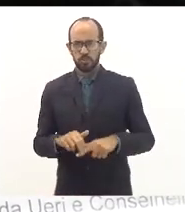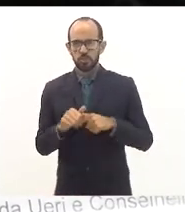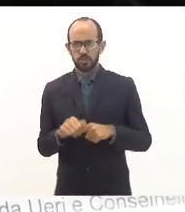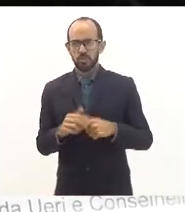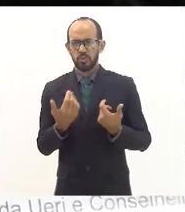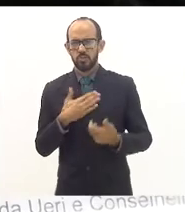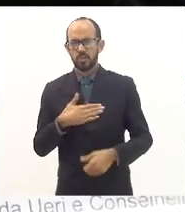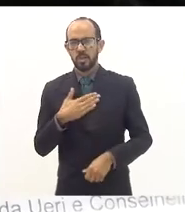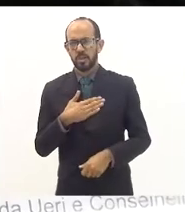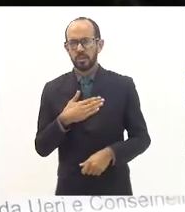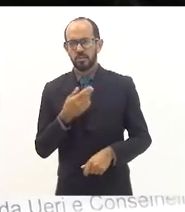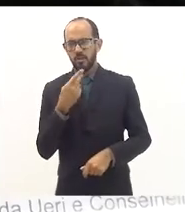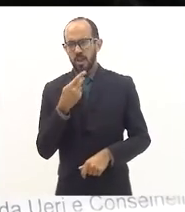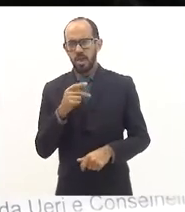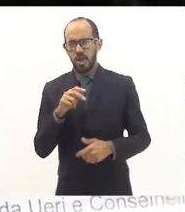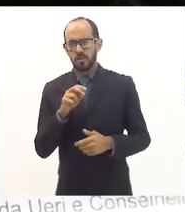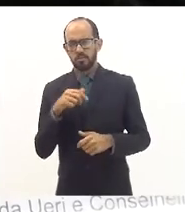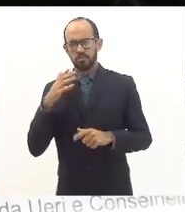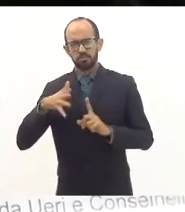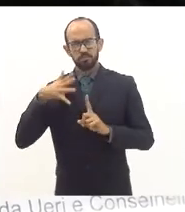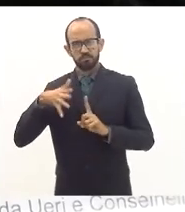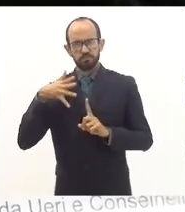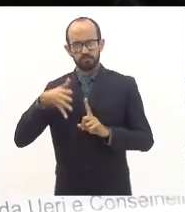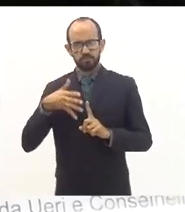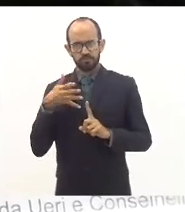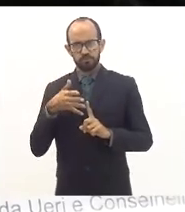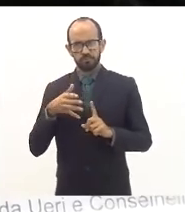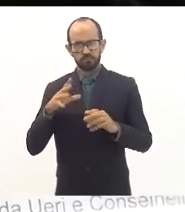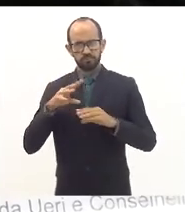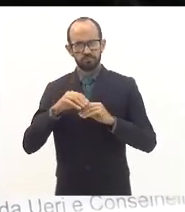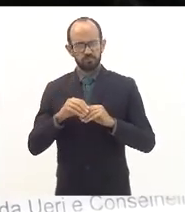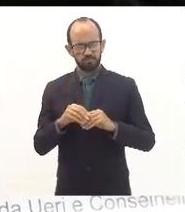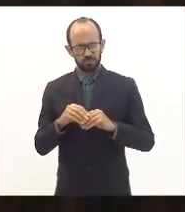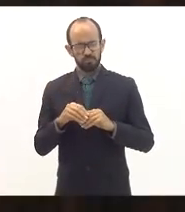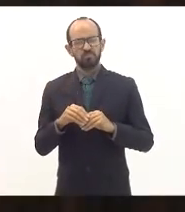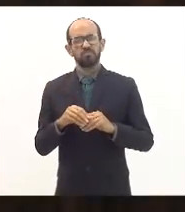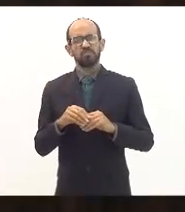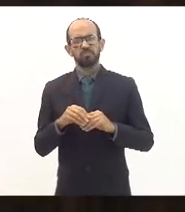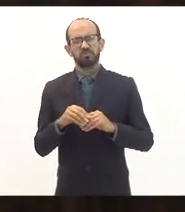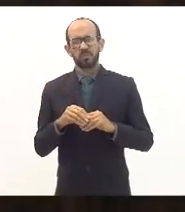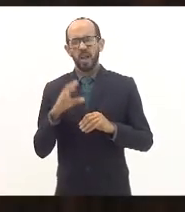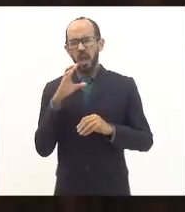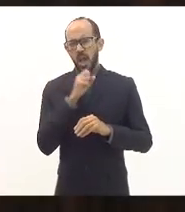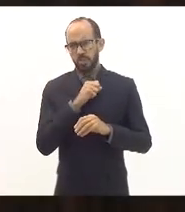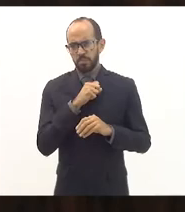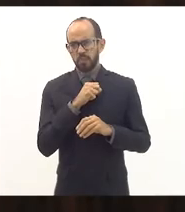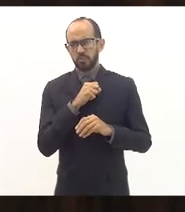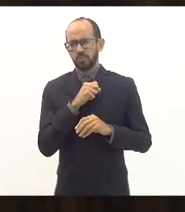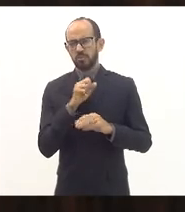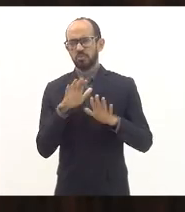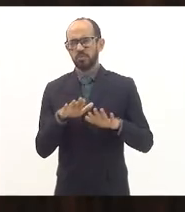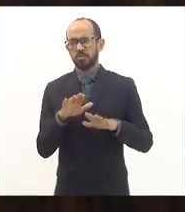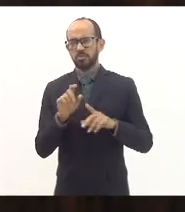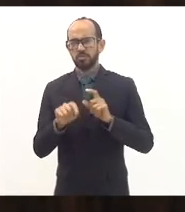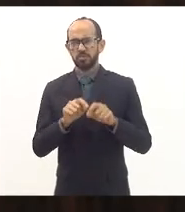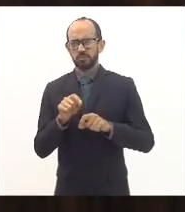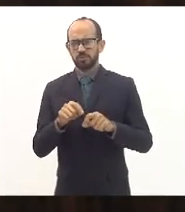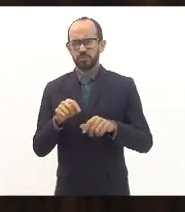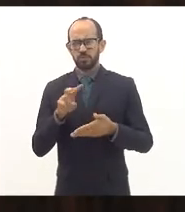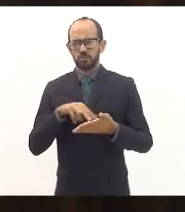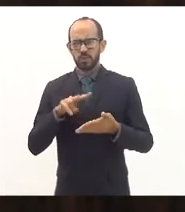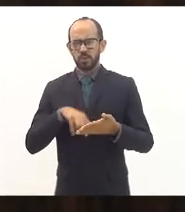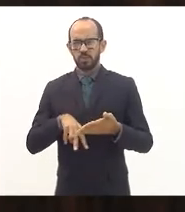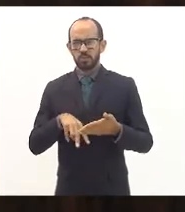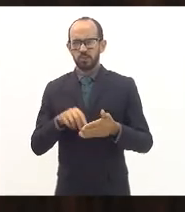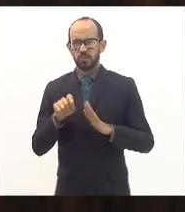de dizer umas palavrinhas, né, minúsculas que sejam e breves que sejam, mas com a leitura de um